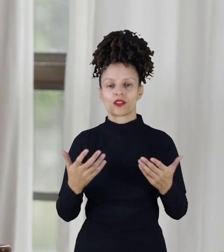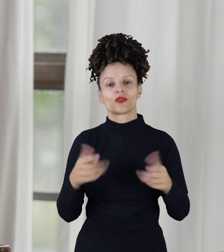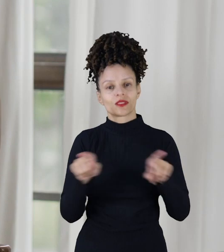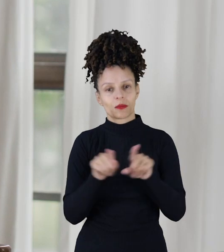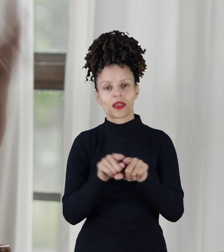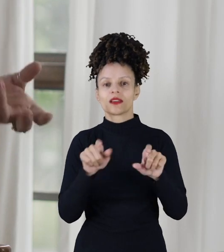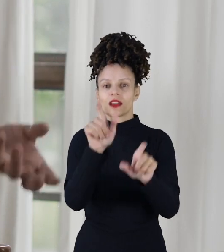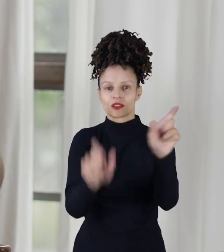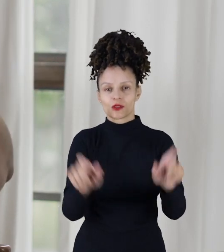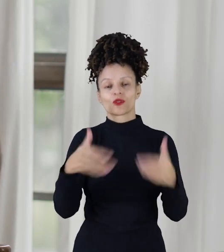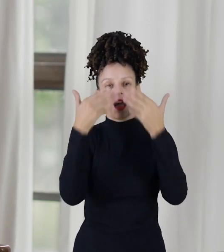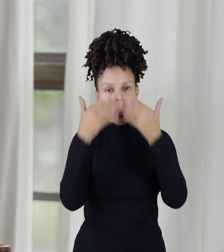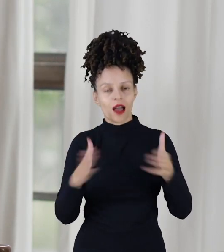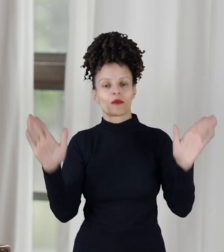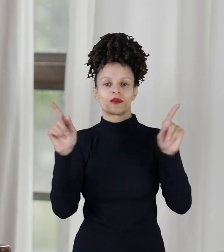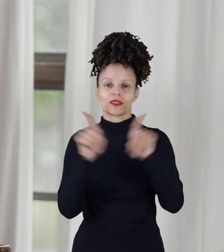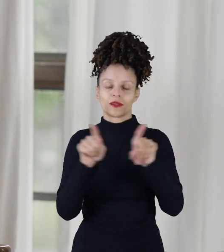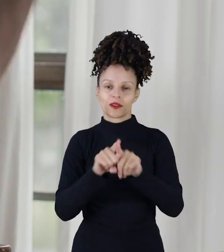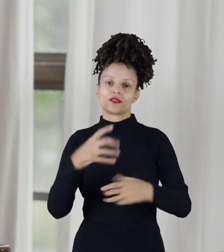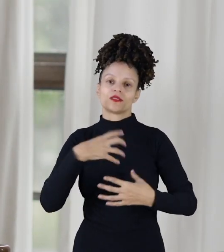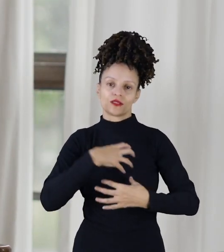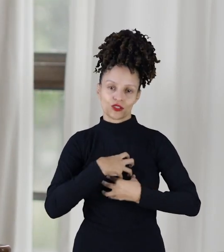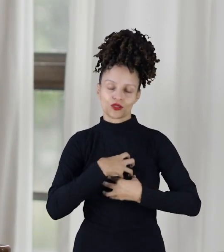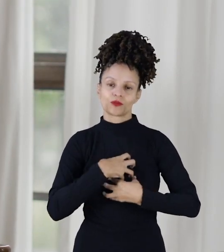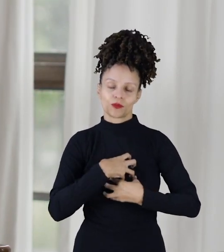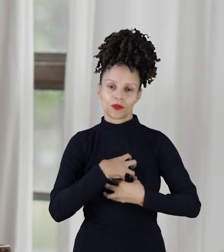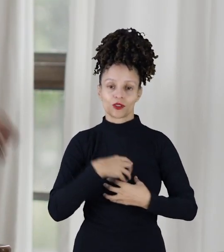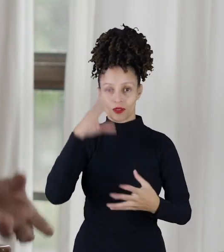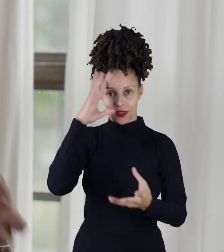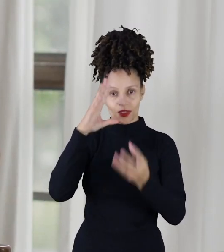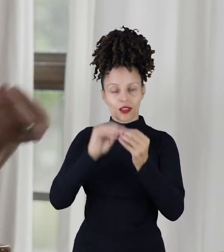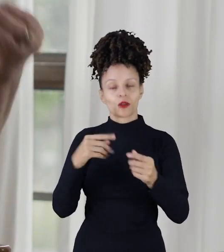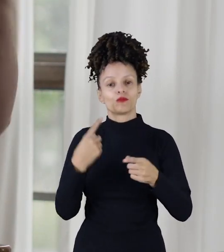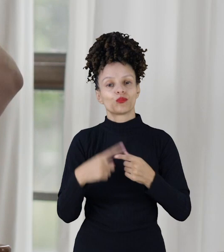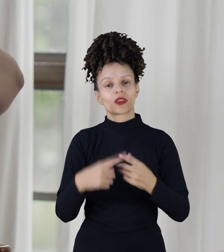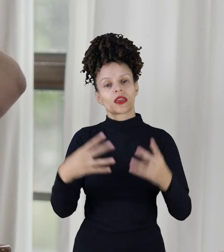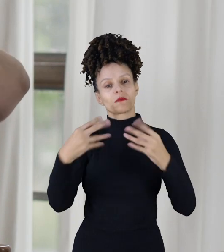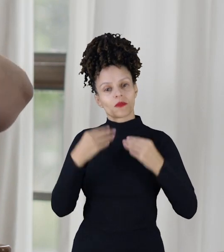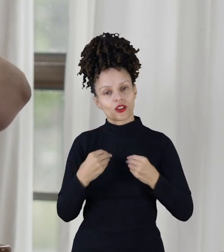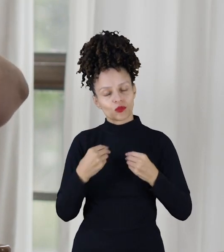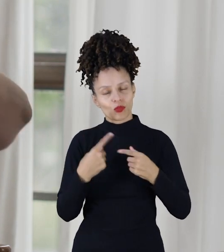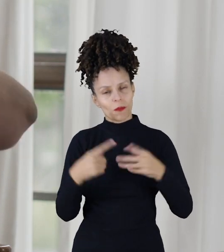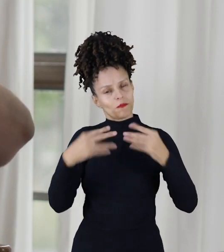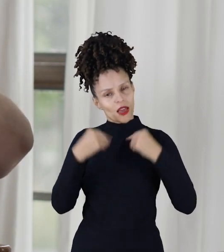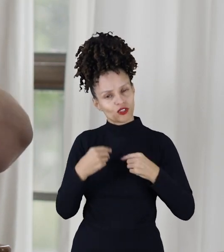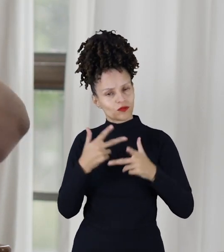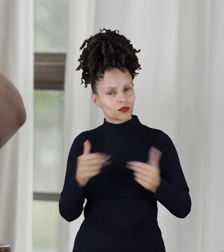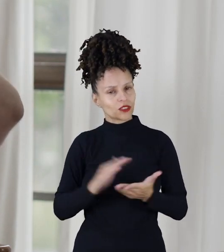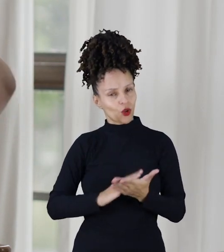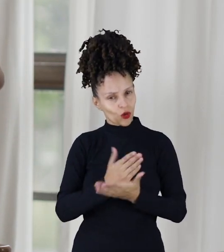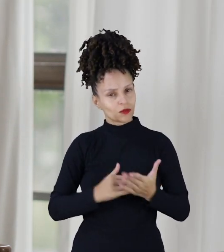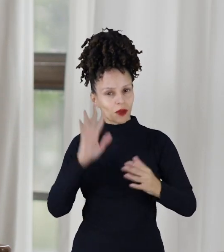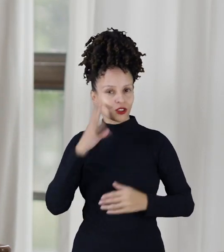e eu quero muito que as pessoas também se abram, né, para os sentimentos e para entenderem por que mexe com elas. Porque